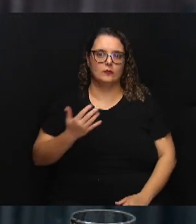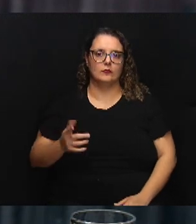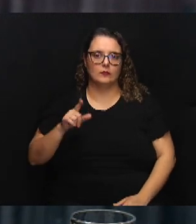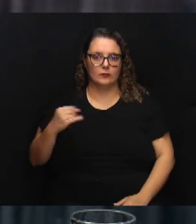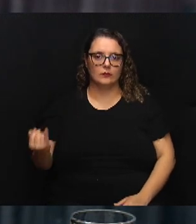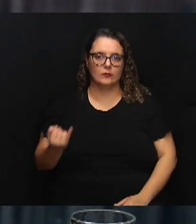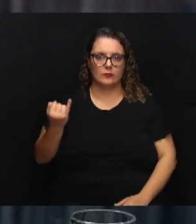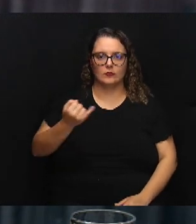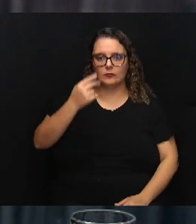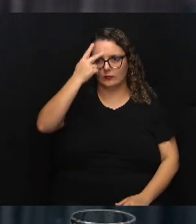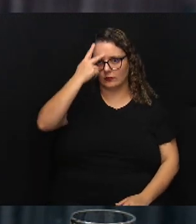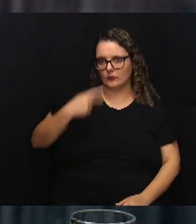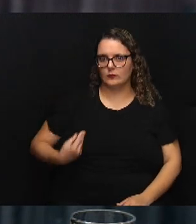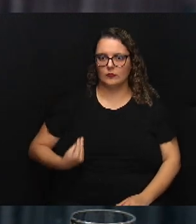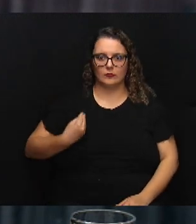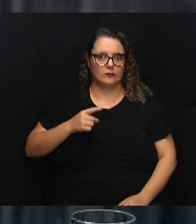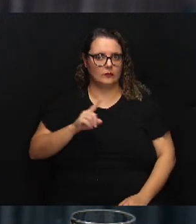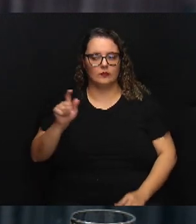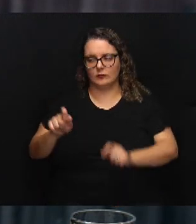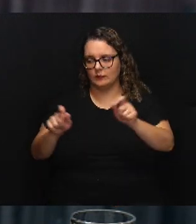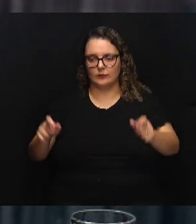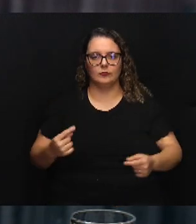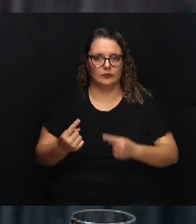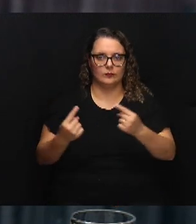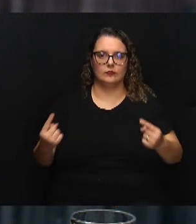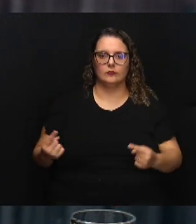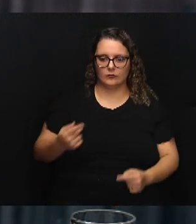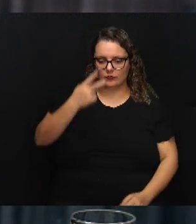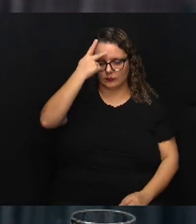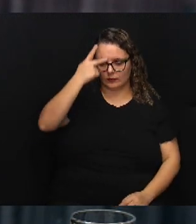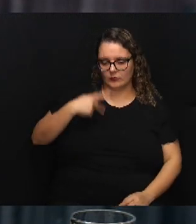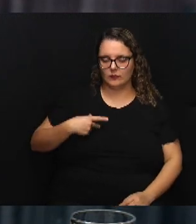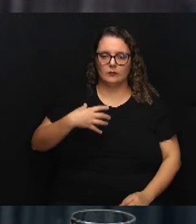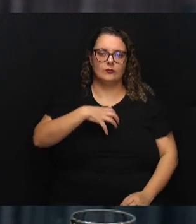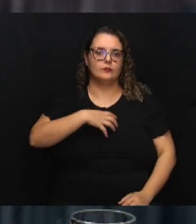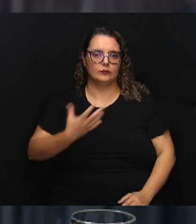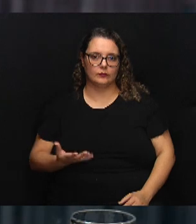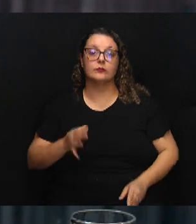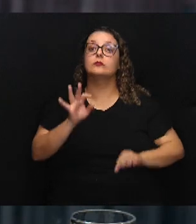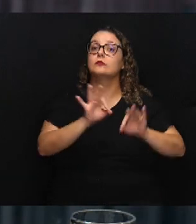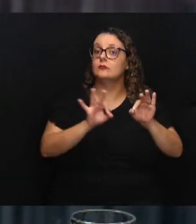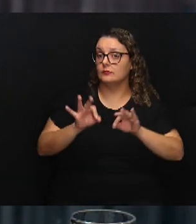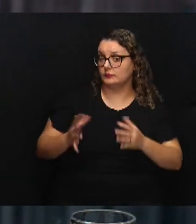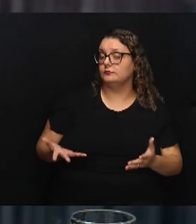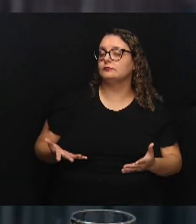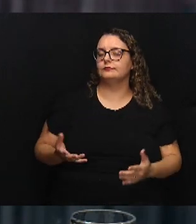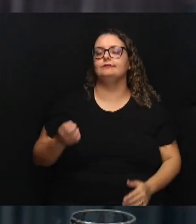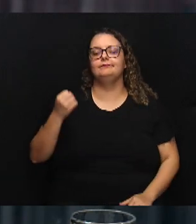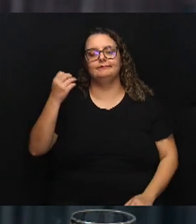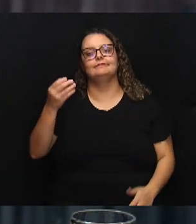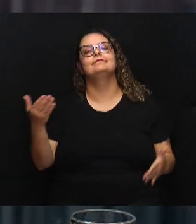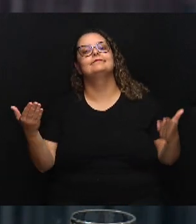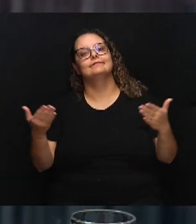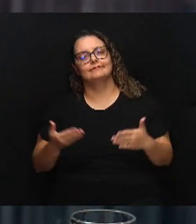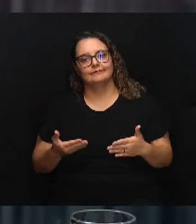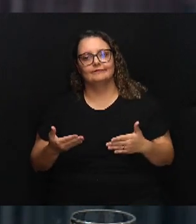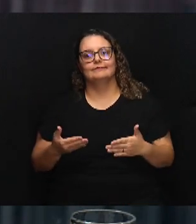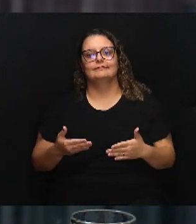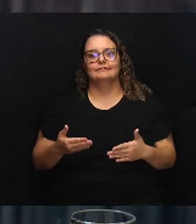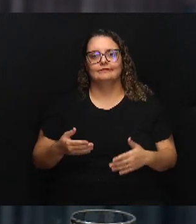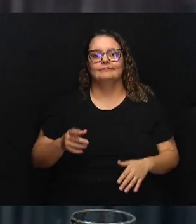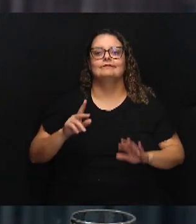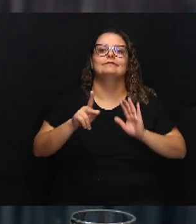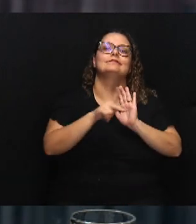a sua vida e não de terceiros, porque cada um tem seu lifestyle, né? Então se planeje, porque viagem hoje já